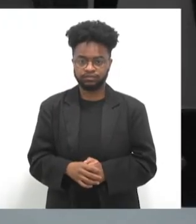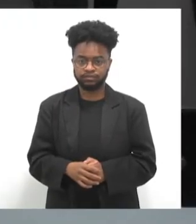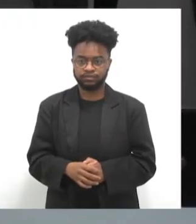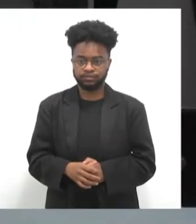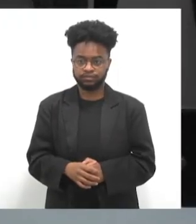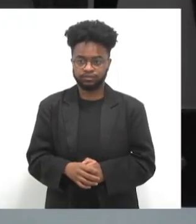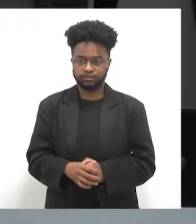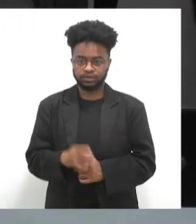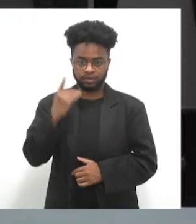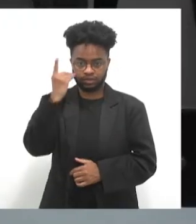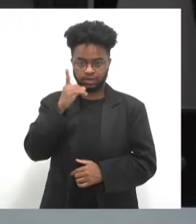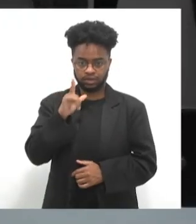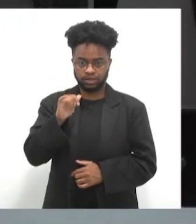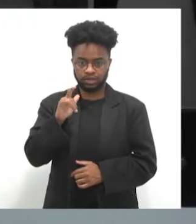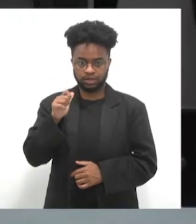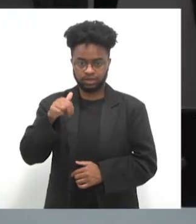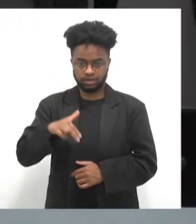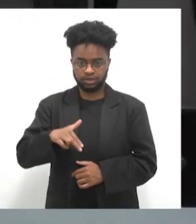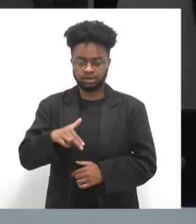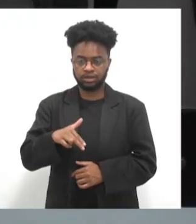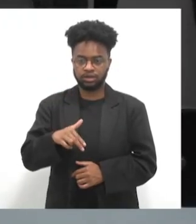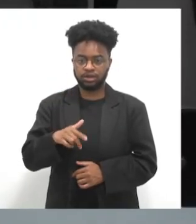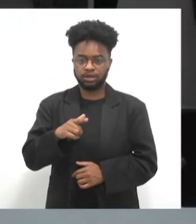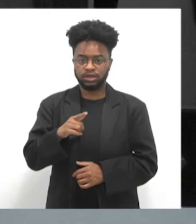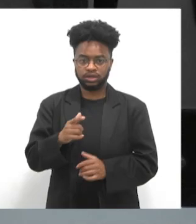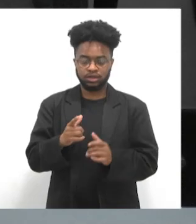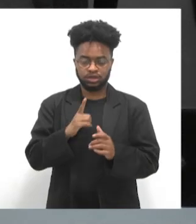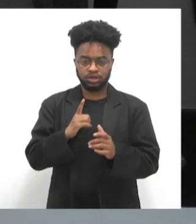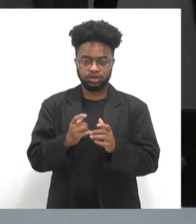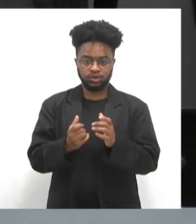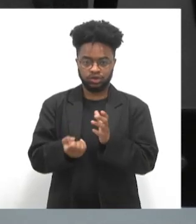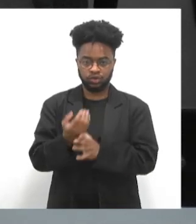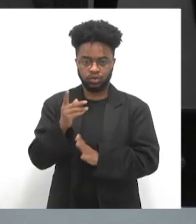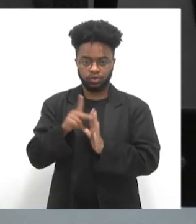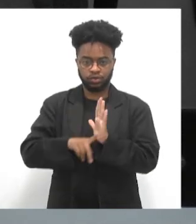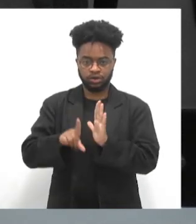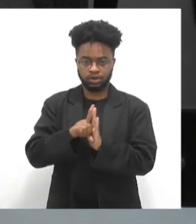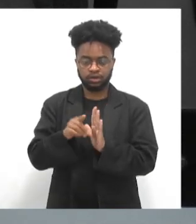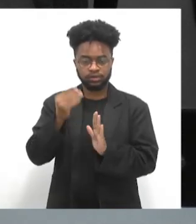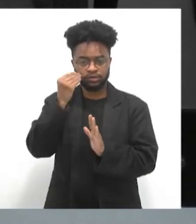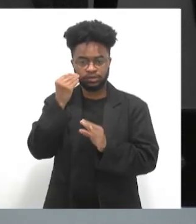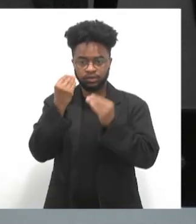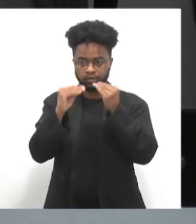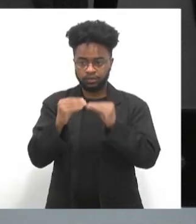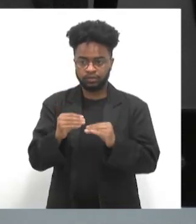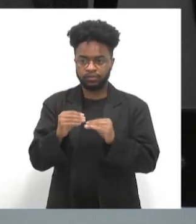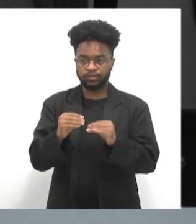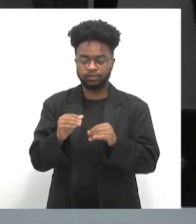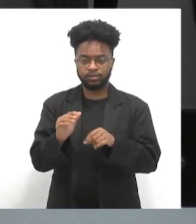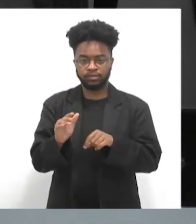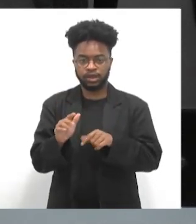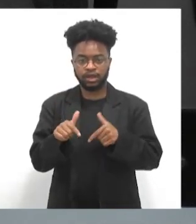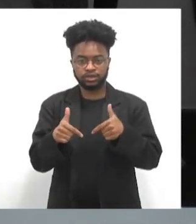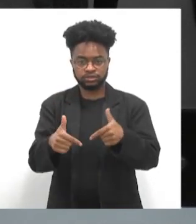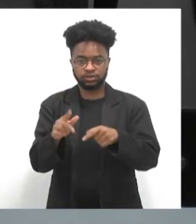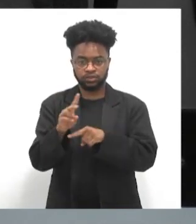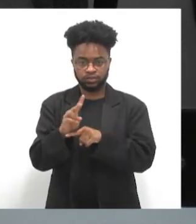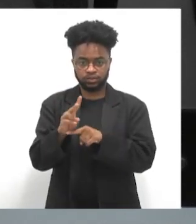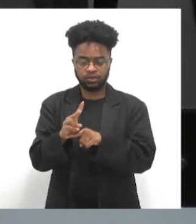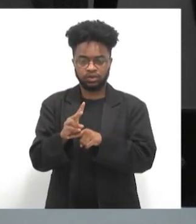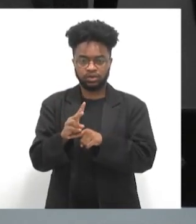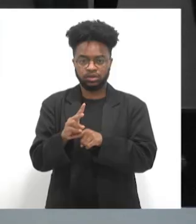Lilian Bering faz um projeto de lei para estabelecer medidas protetivas